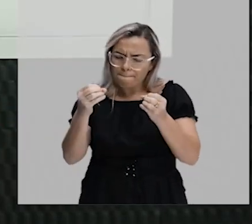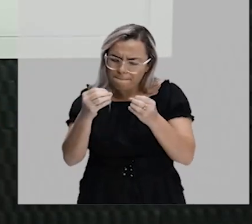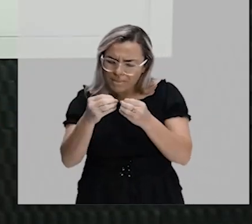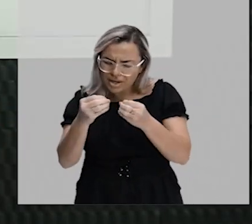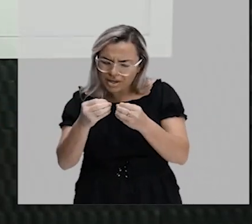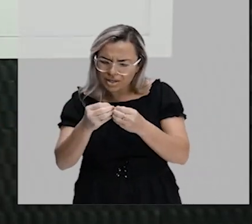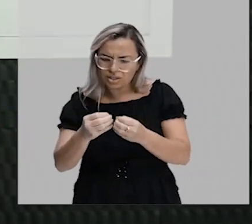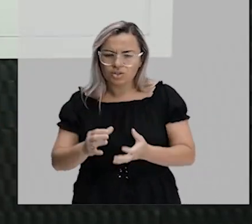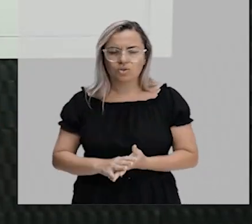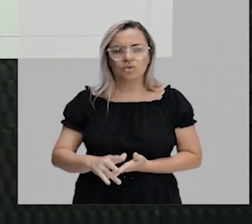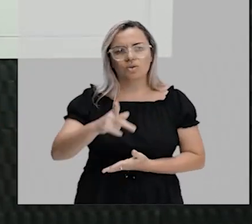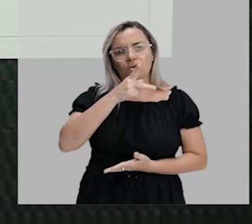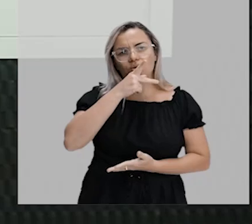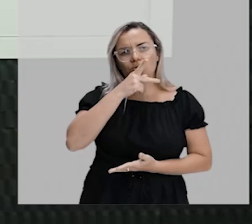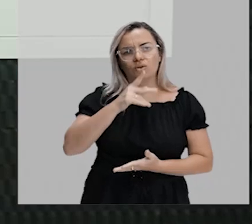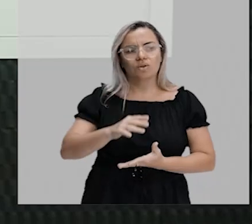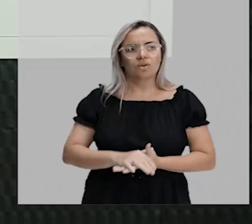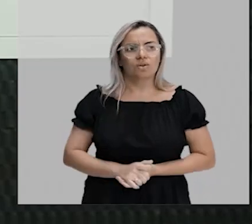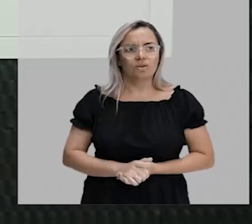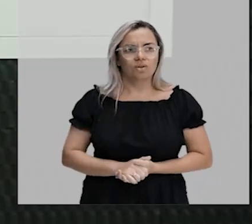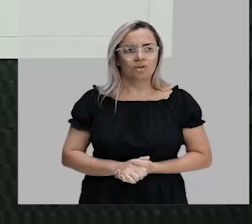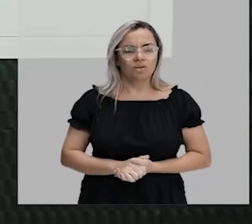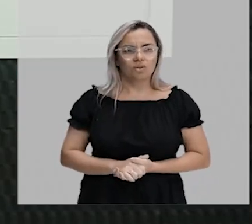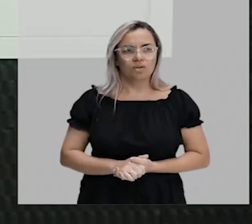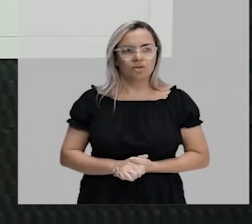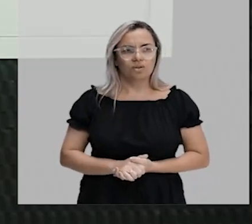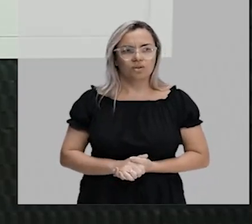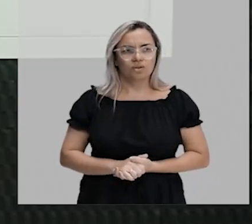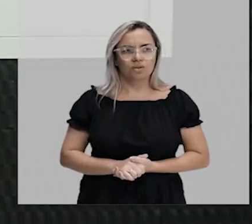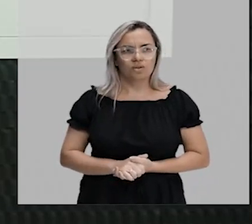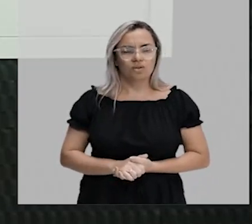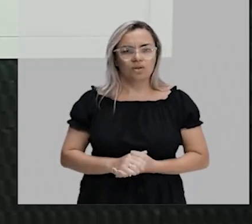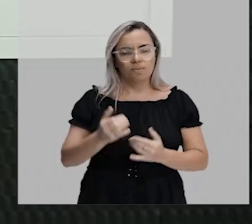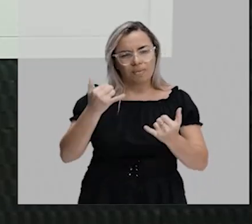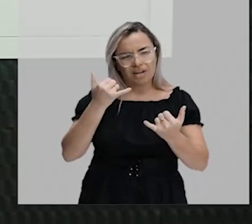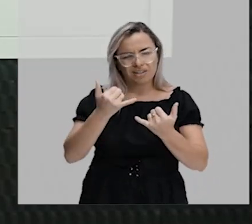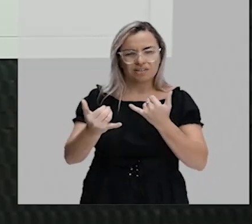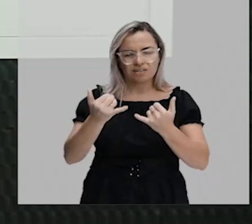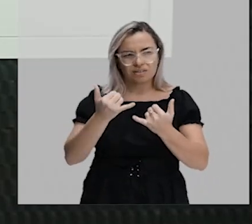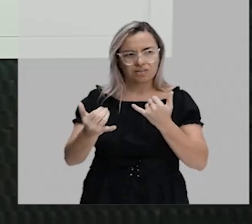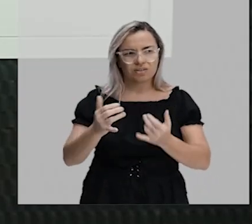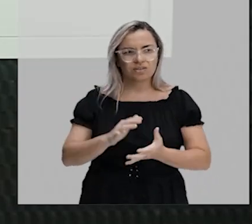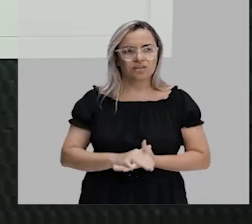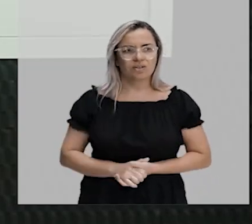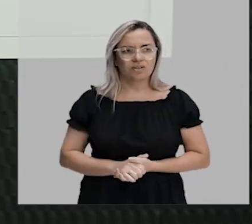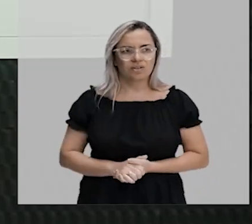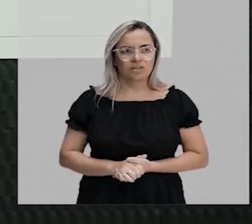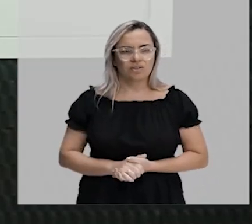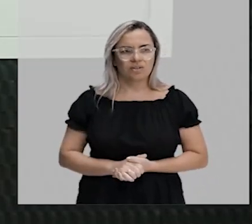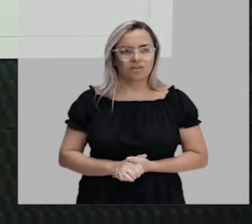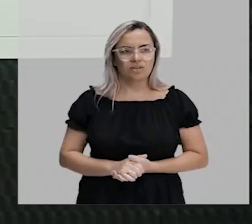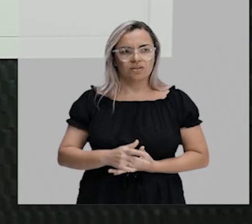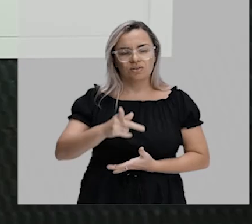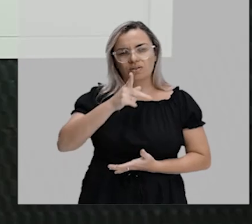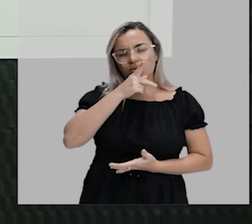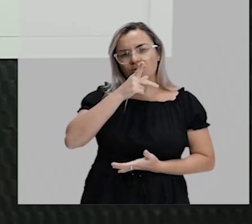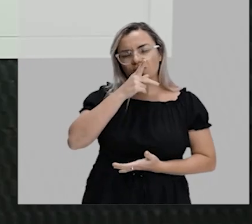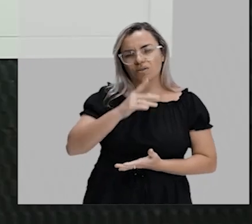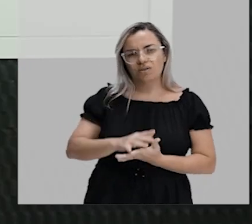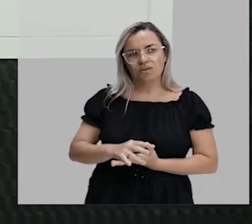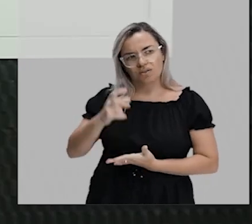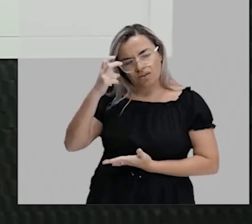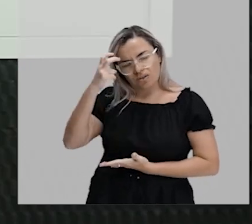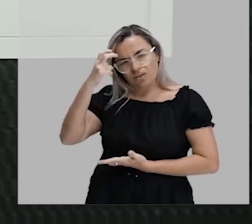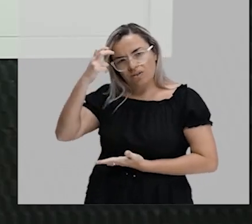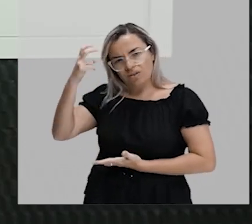Platão, então nós vamos ter, tá, uma paridade muito grande. Aí nós podemos citar aqui em Platão o intelectualismo